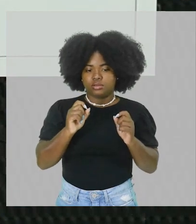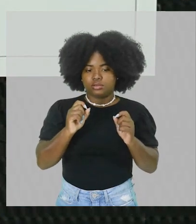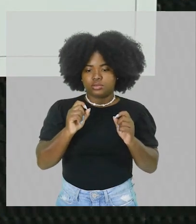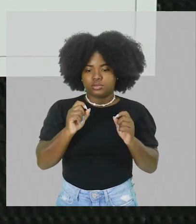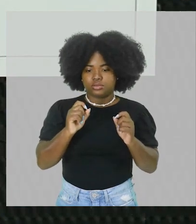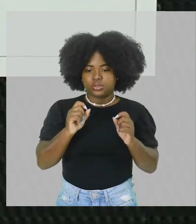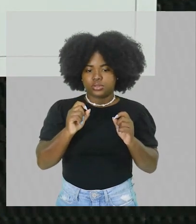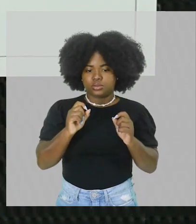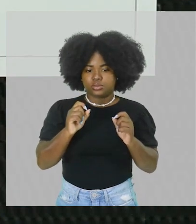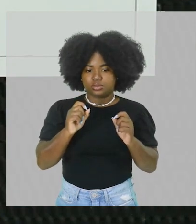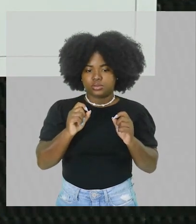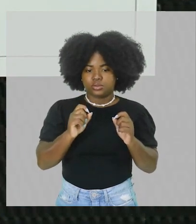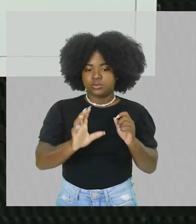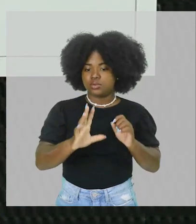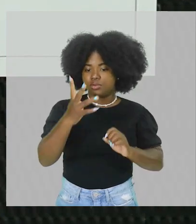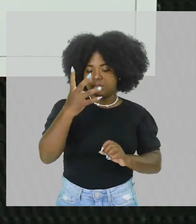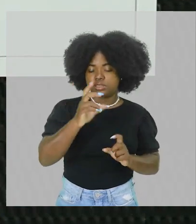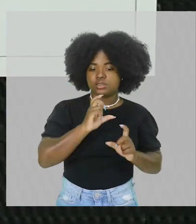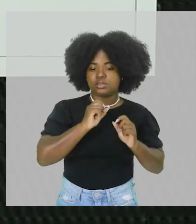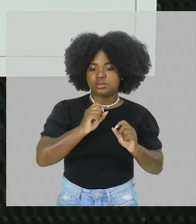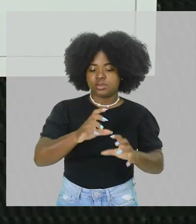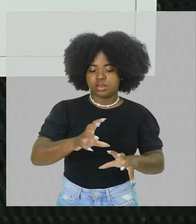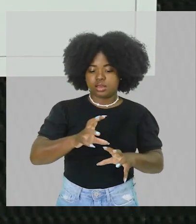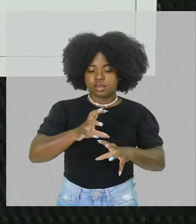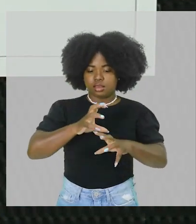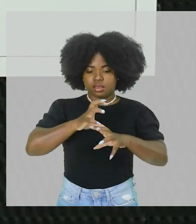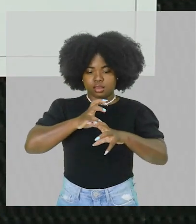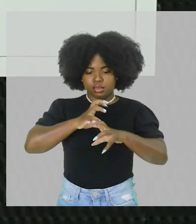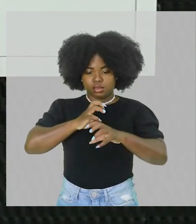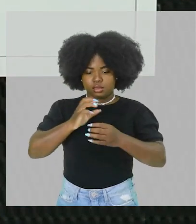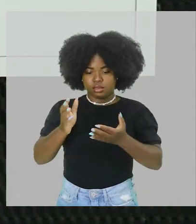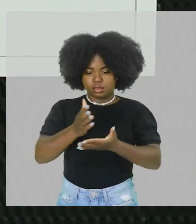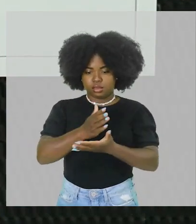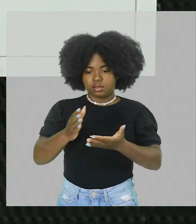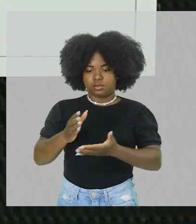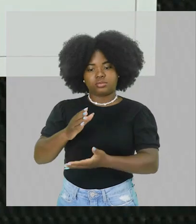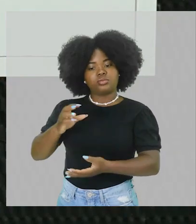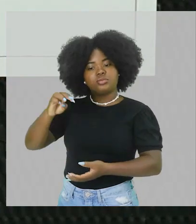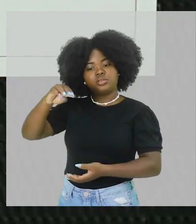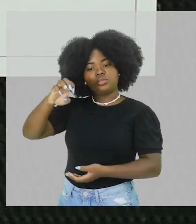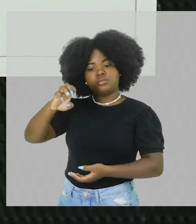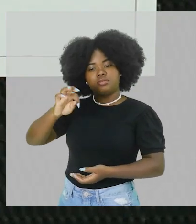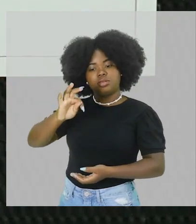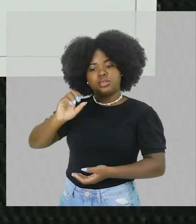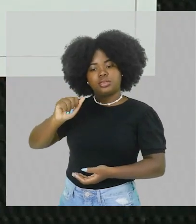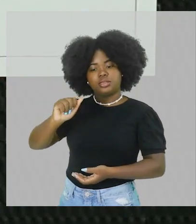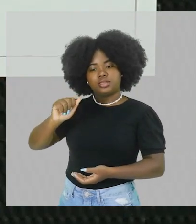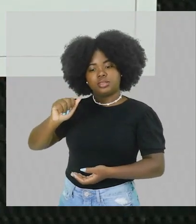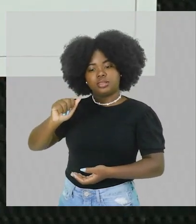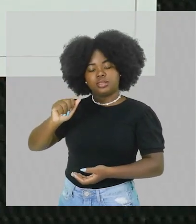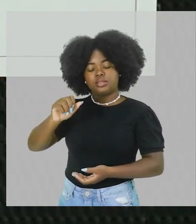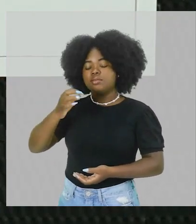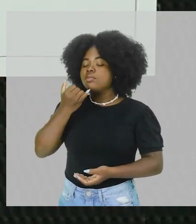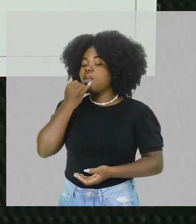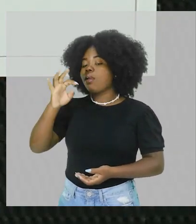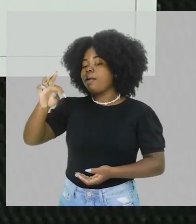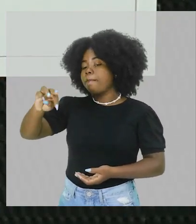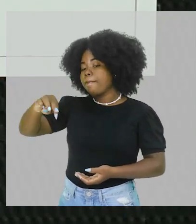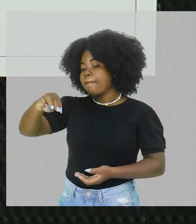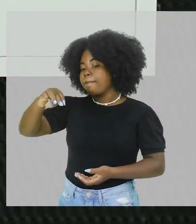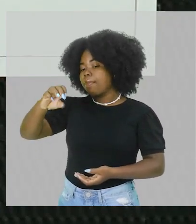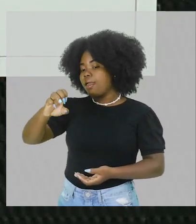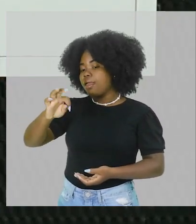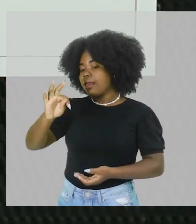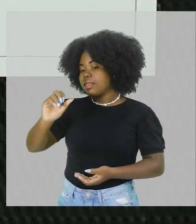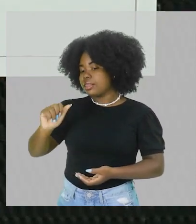atrair alguns metais. Então ela exerce esse poder de atração de alguns metais, certo? E